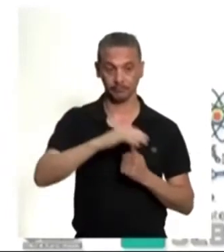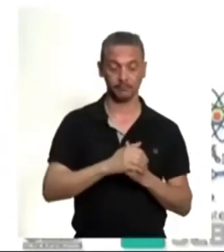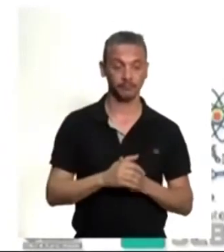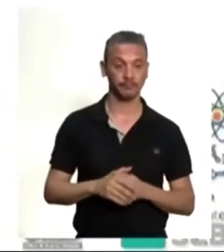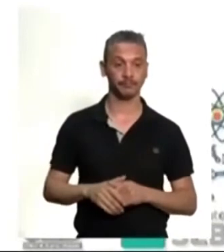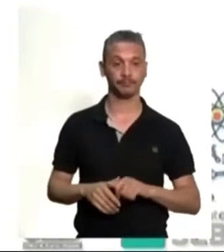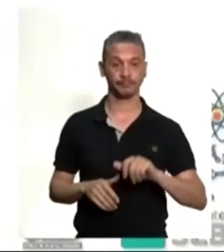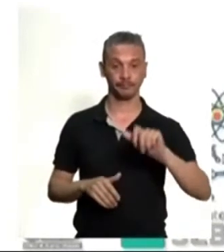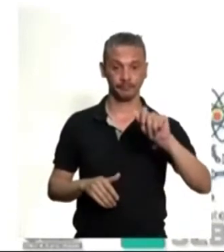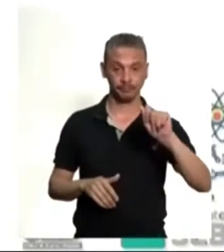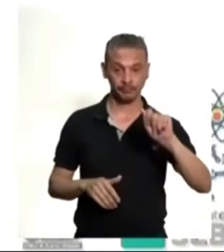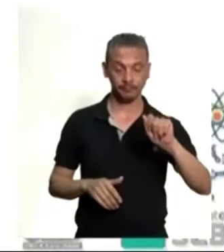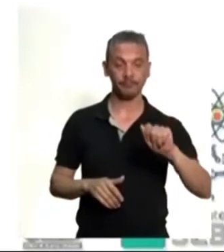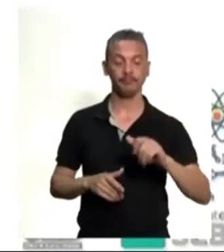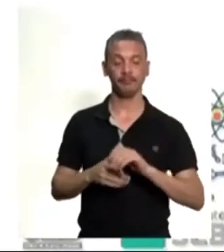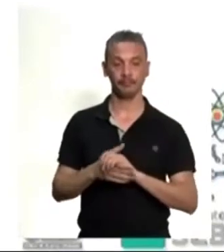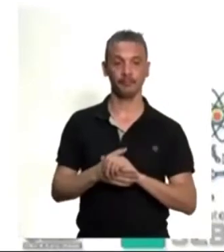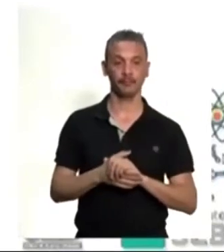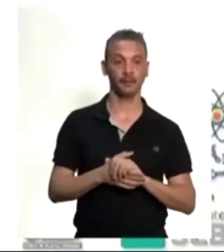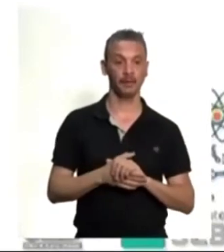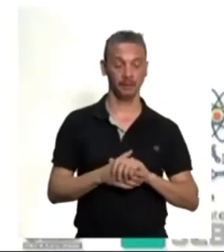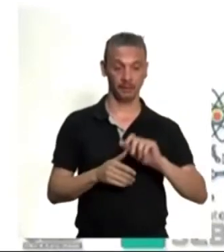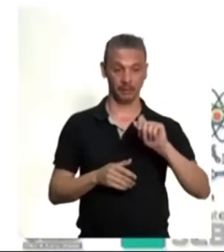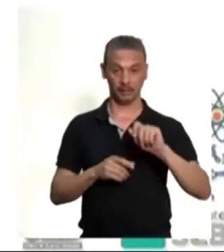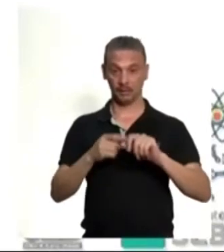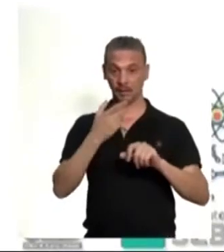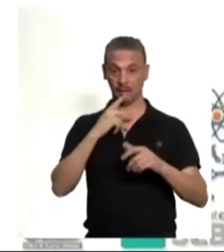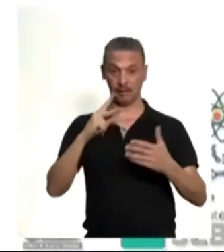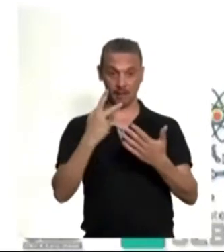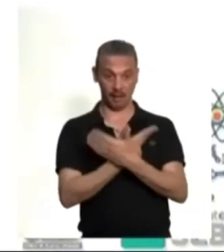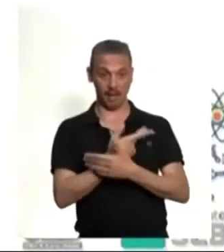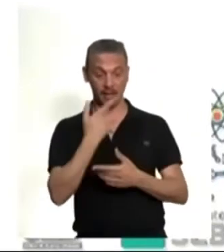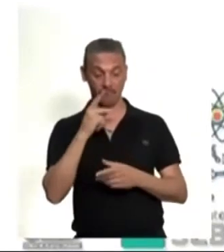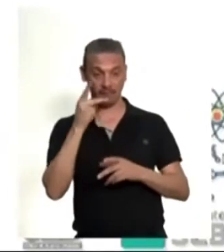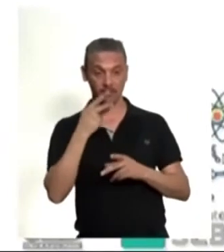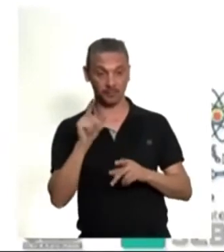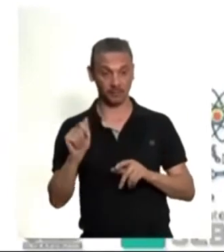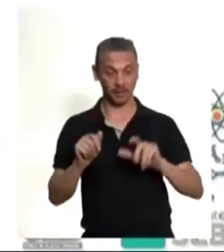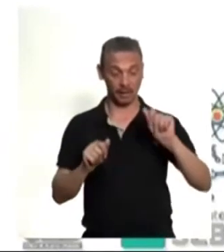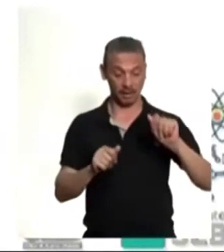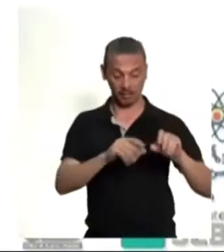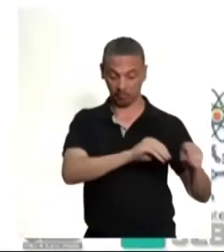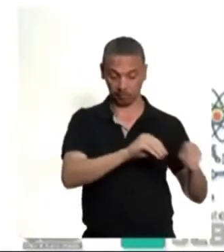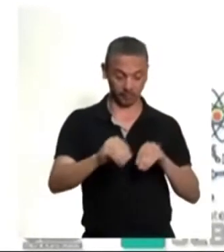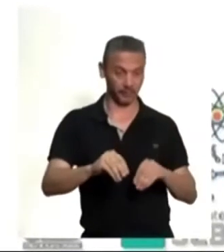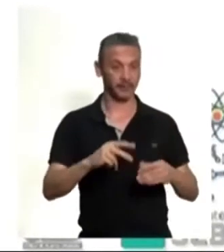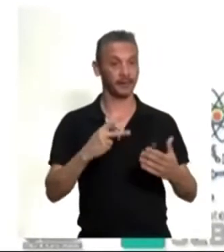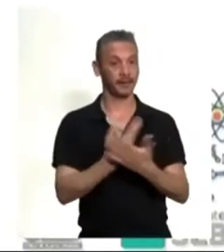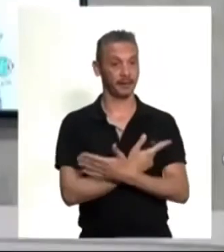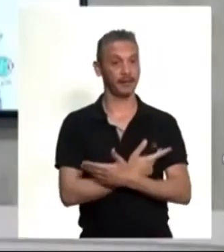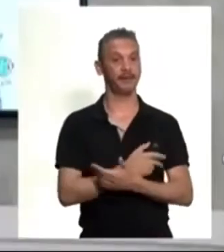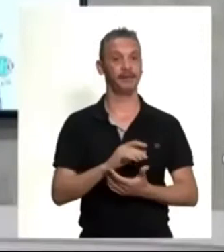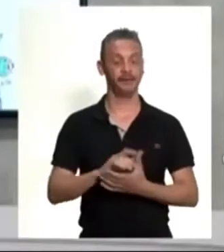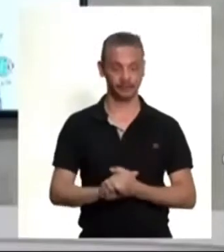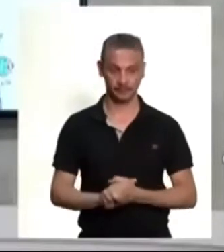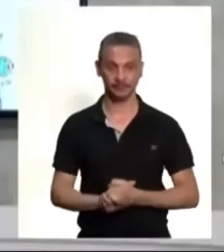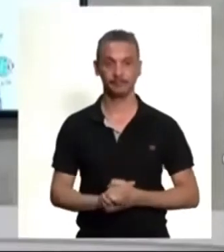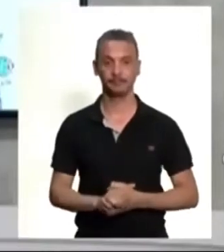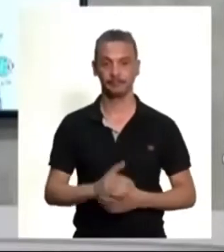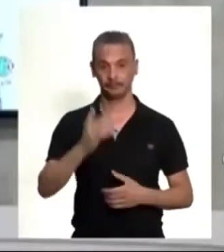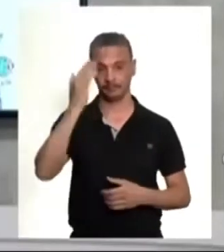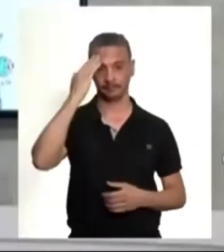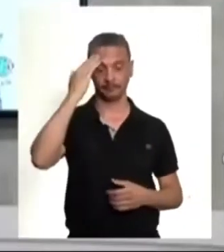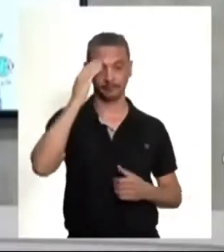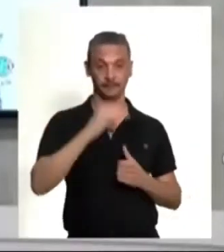Então, sobre a urbanização brasileira, não é correto dizer que a migração foi dos grandes proprietários. Não, isso está errado, não precisa nem ler o